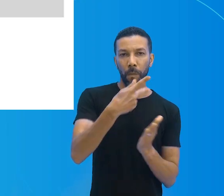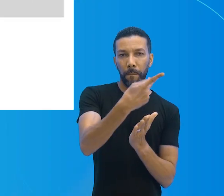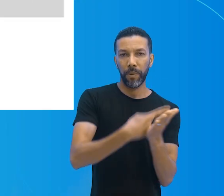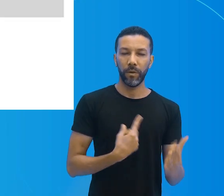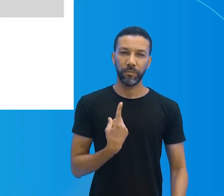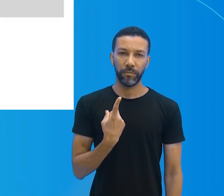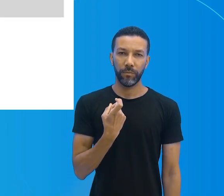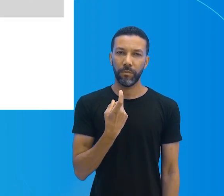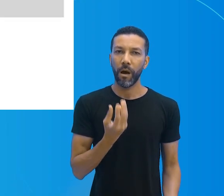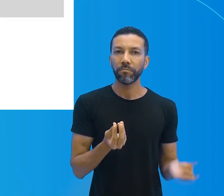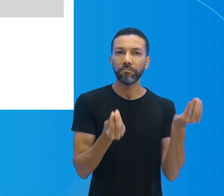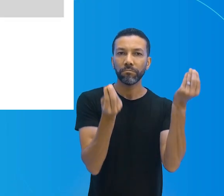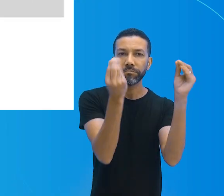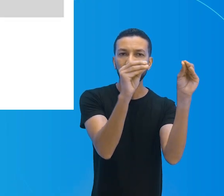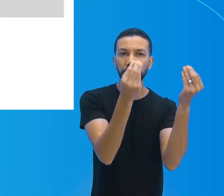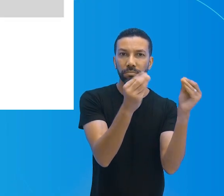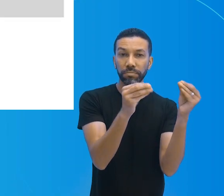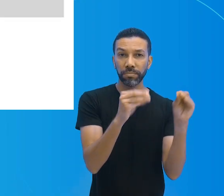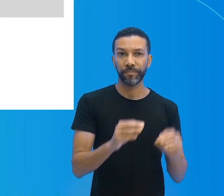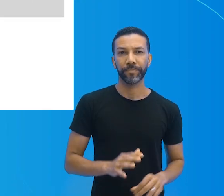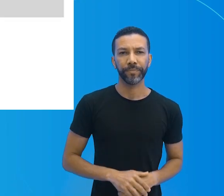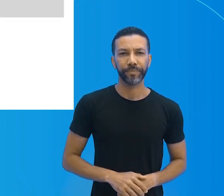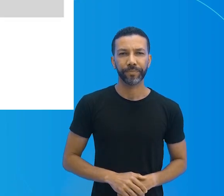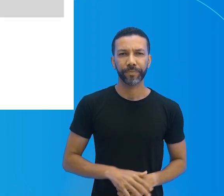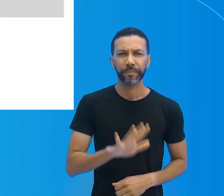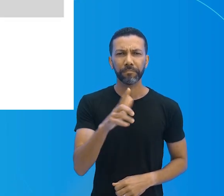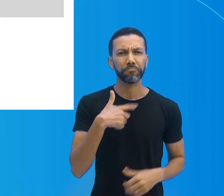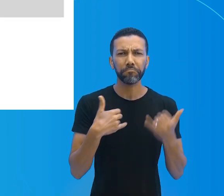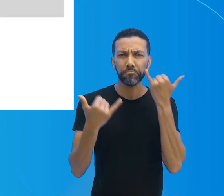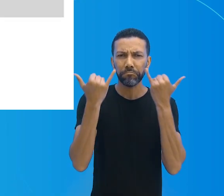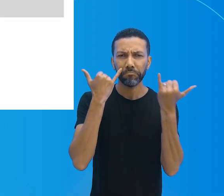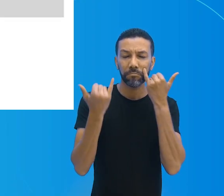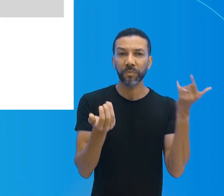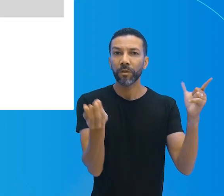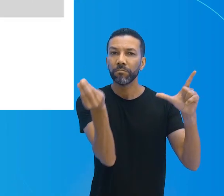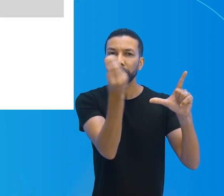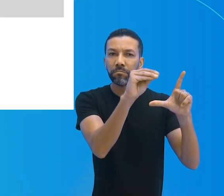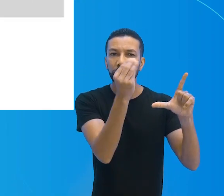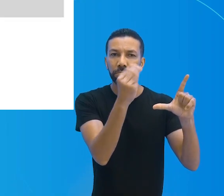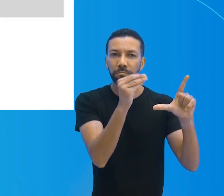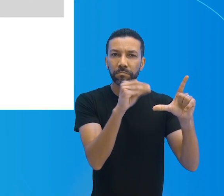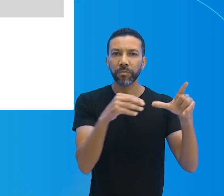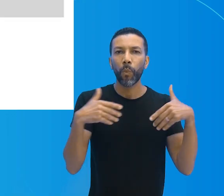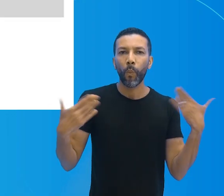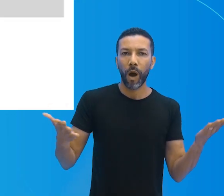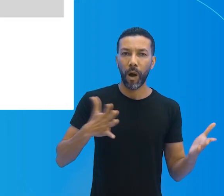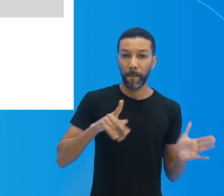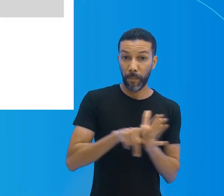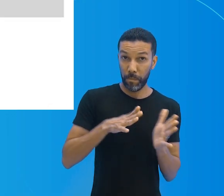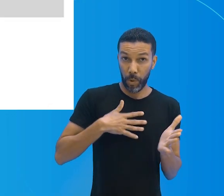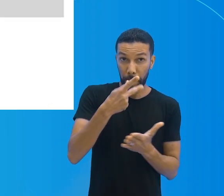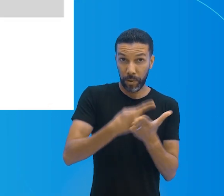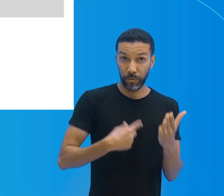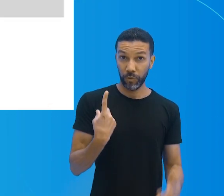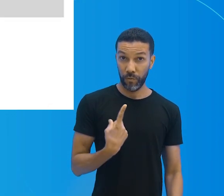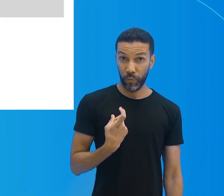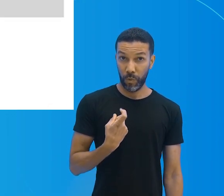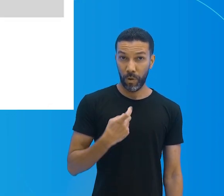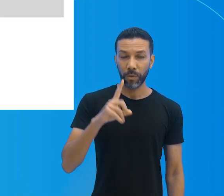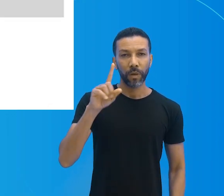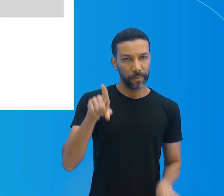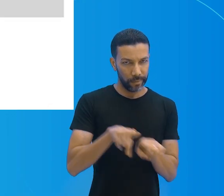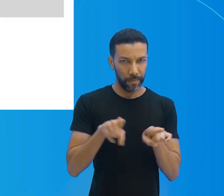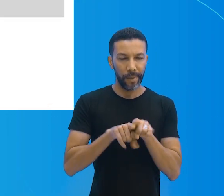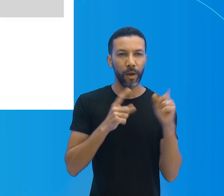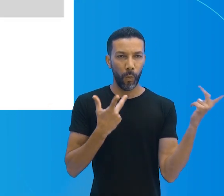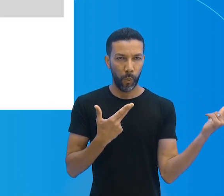começar a cadastrar o seu plano individual. Então, quais são as informações básicas para esse plano individual? O servidor vai fazer isso uma vez